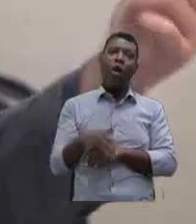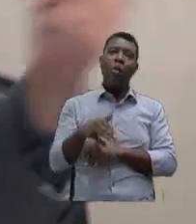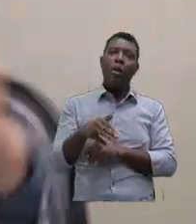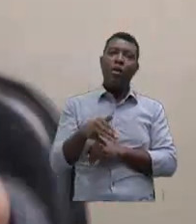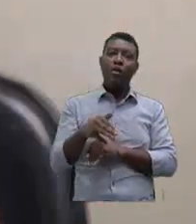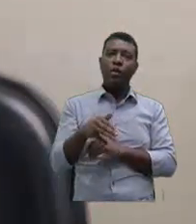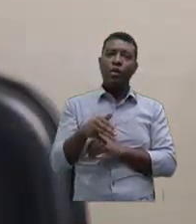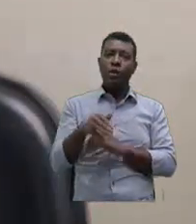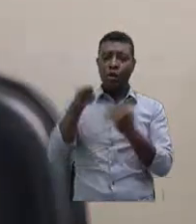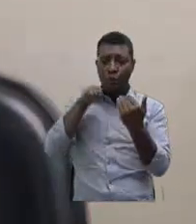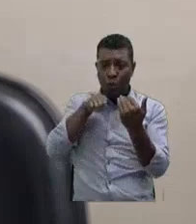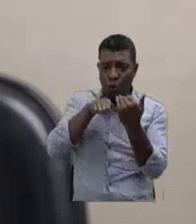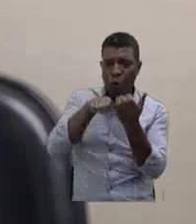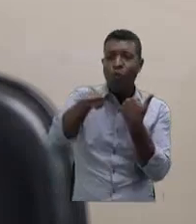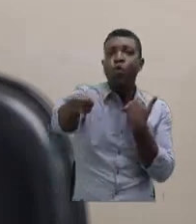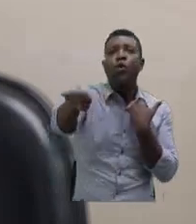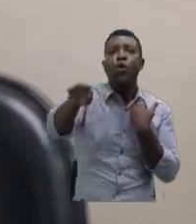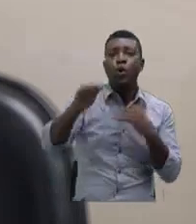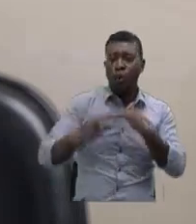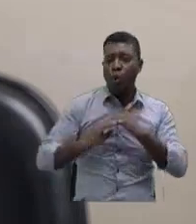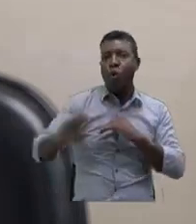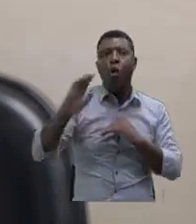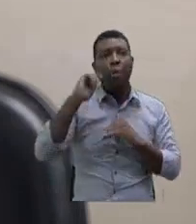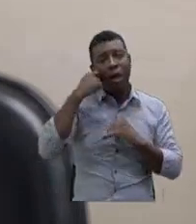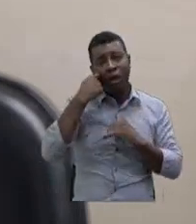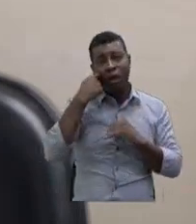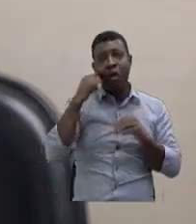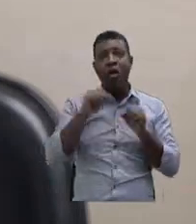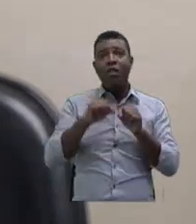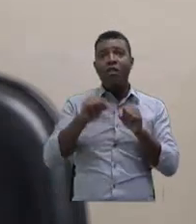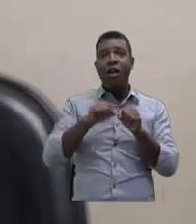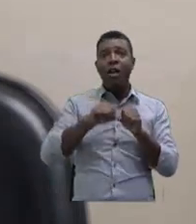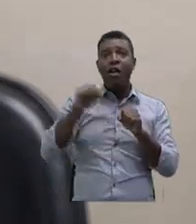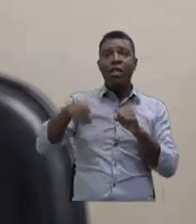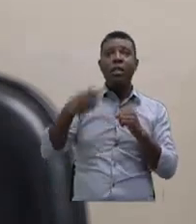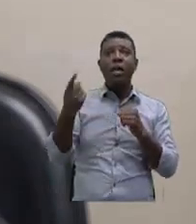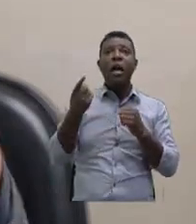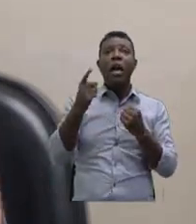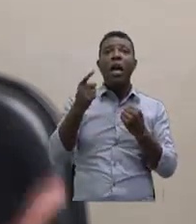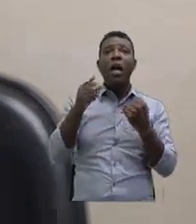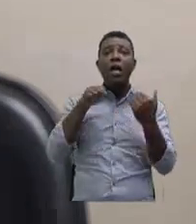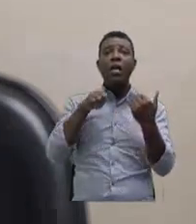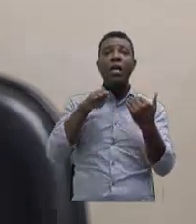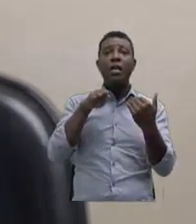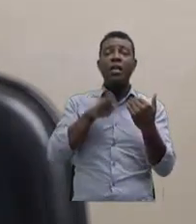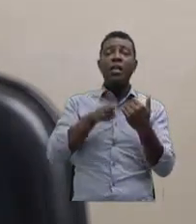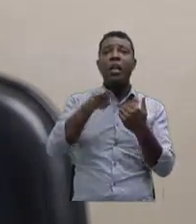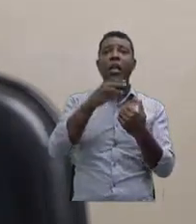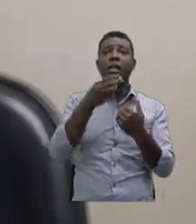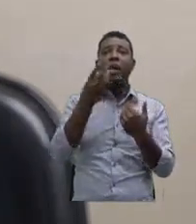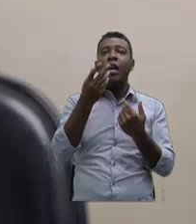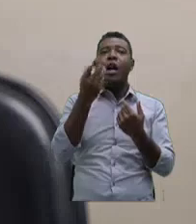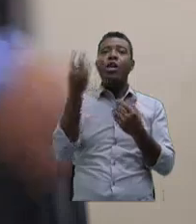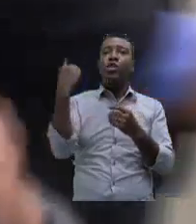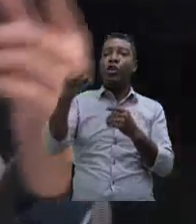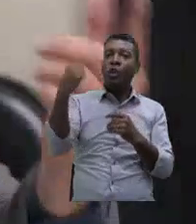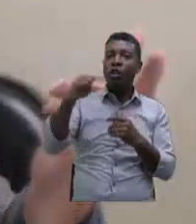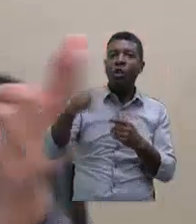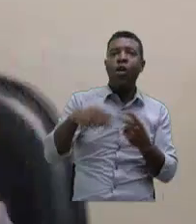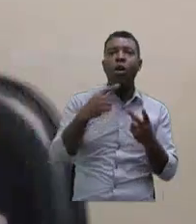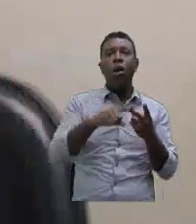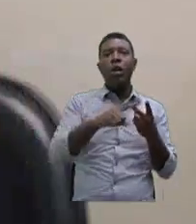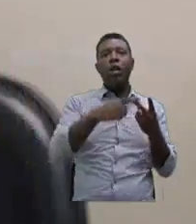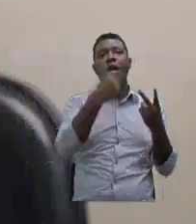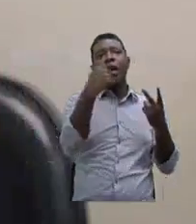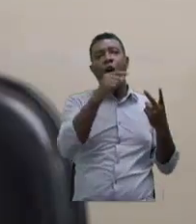para quem quiser vir pela MG10, fizemos a estrada de Oflotone, para quem está chegando pela 381, e fizemos a estrada do Ribeirão da Mata, para quem